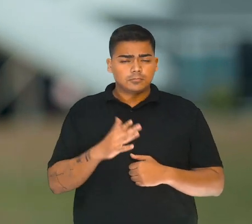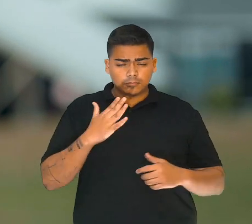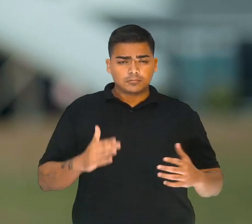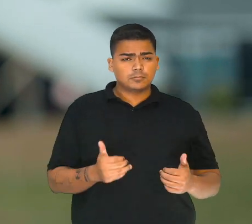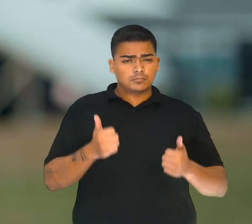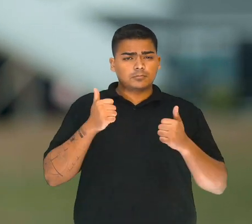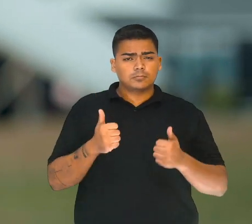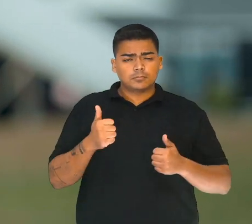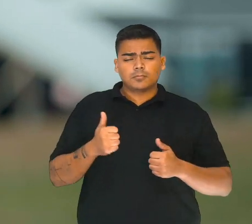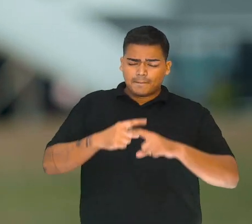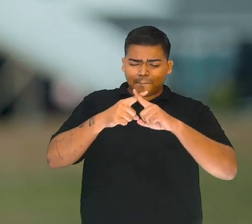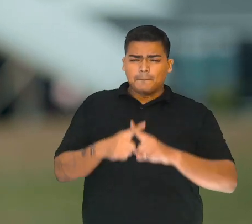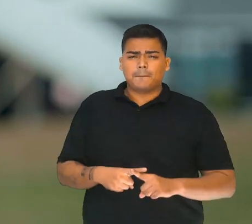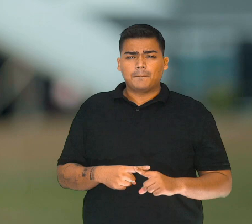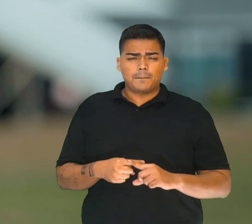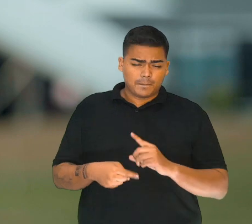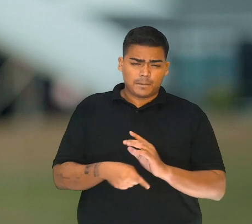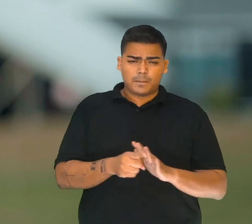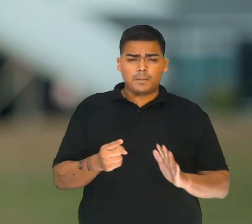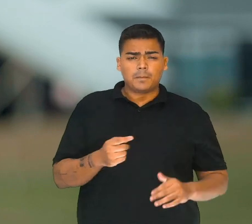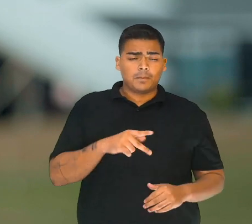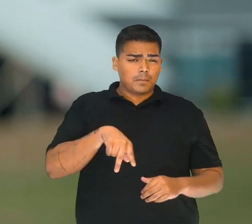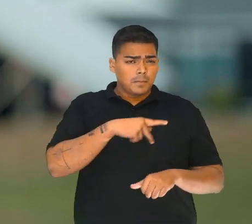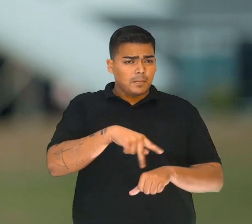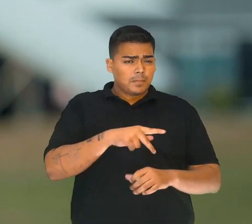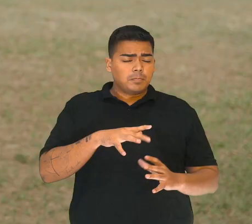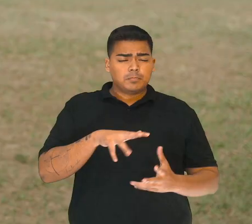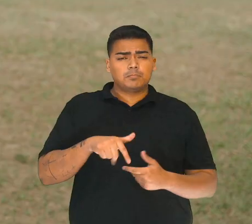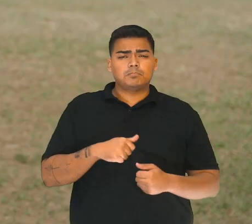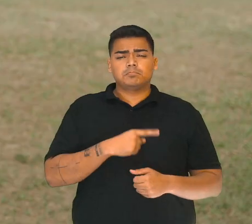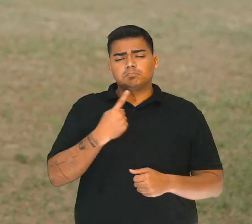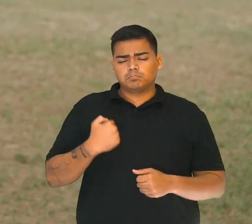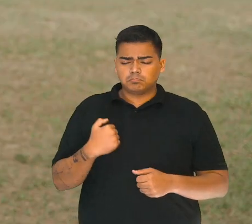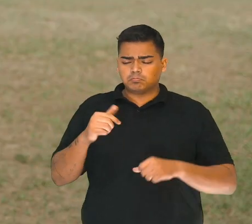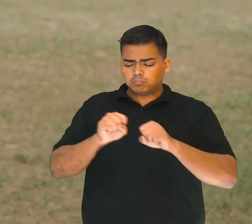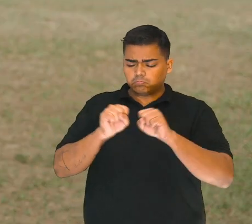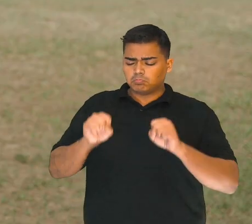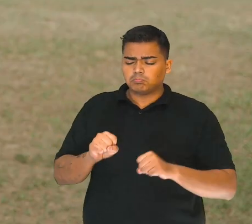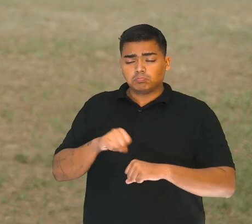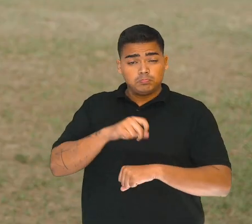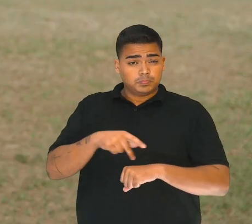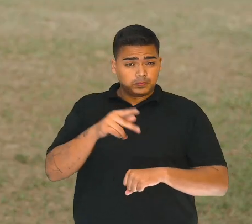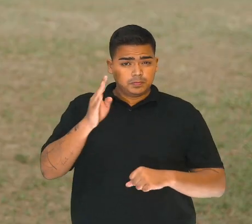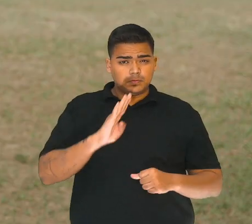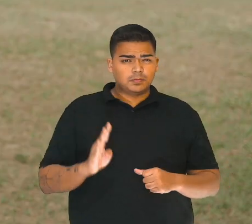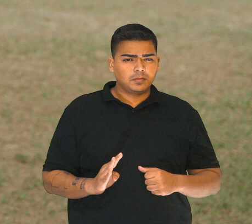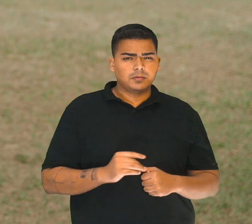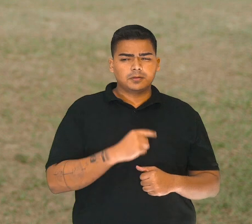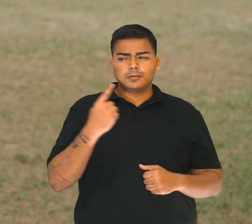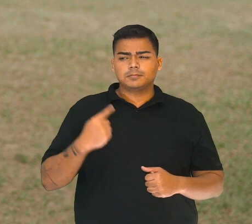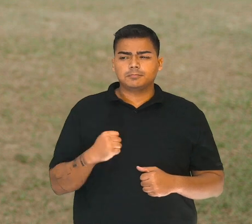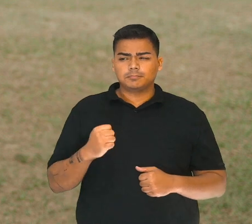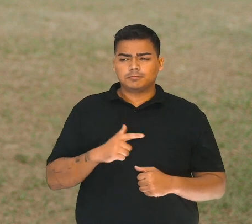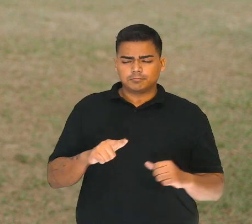é melhorar a competitividade do nosso país no mundo. Quando a gente tem um ecossistema nacional cooperando, trabalhando